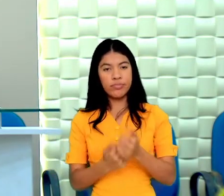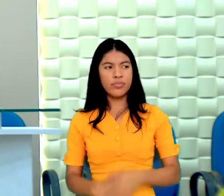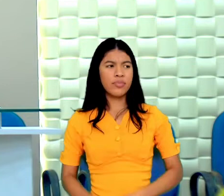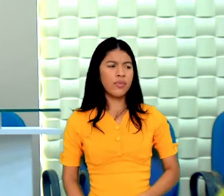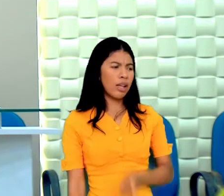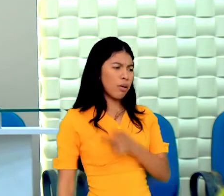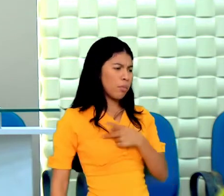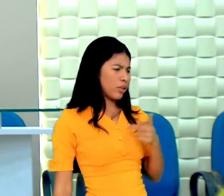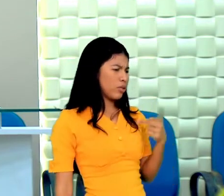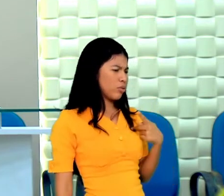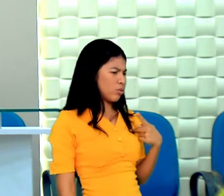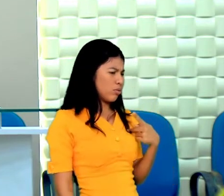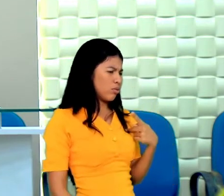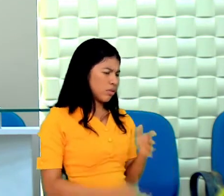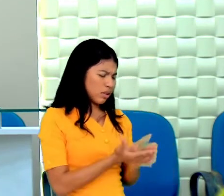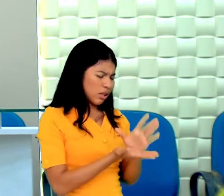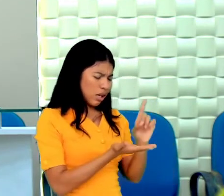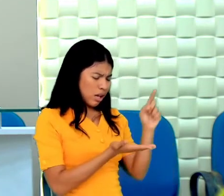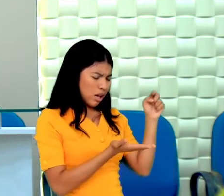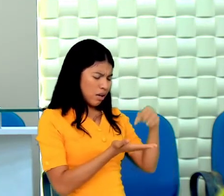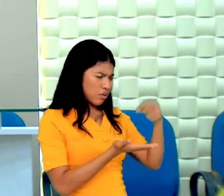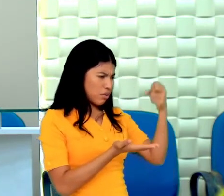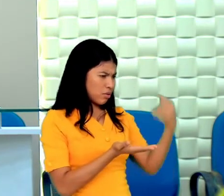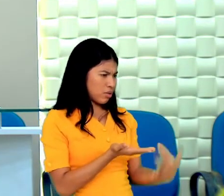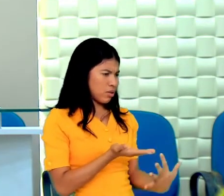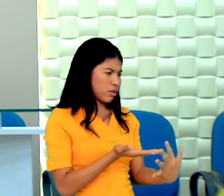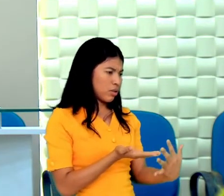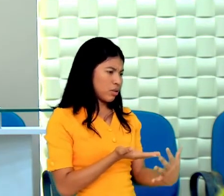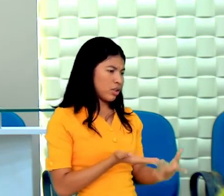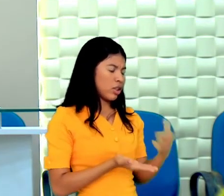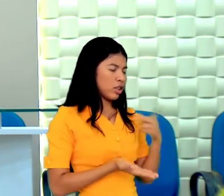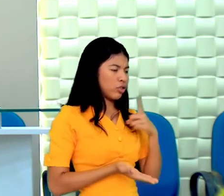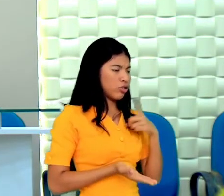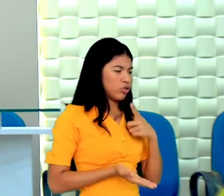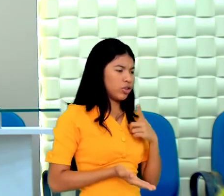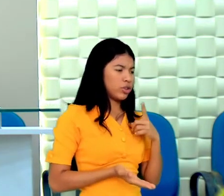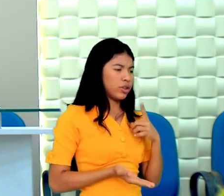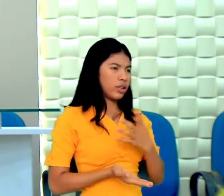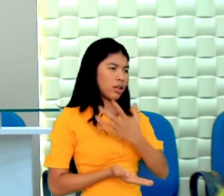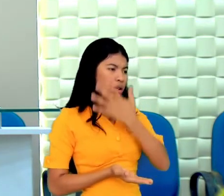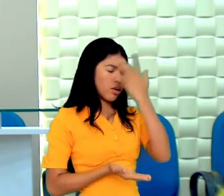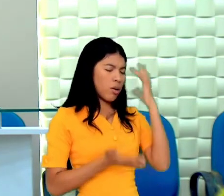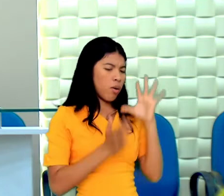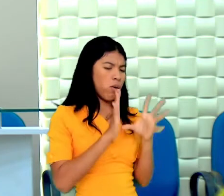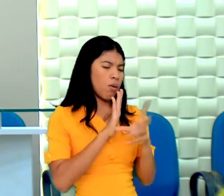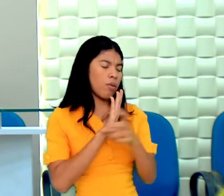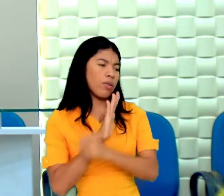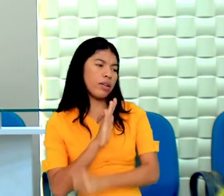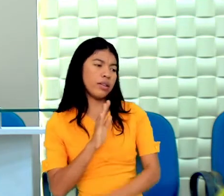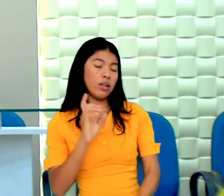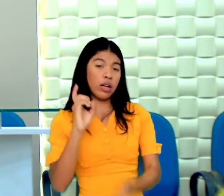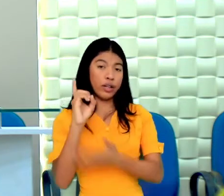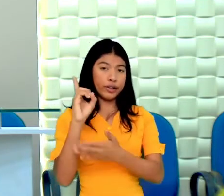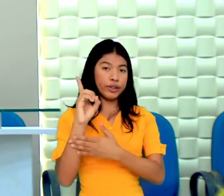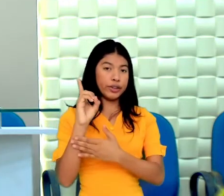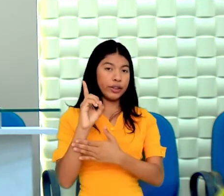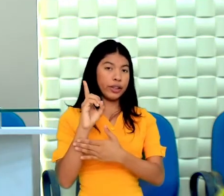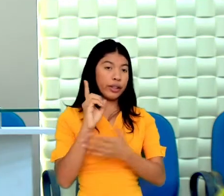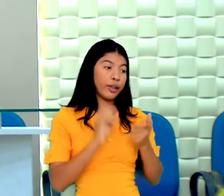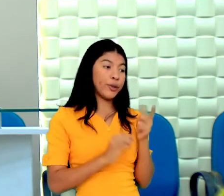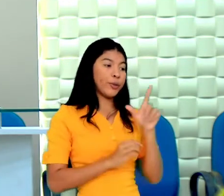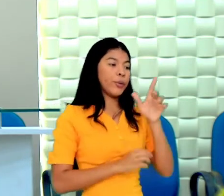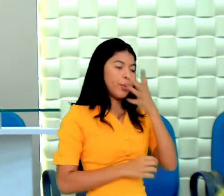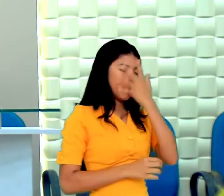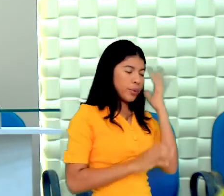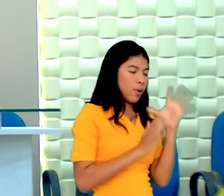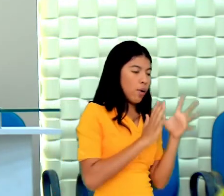Pastor, mas a Bíblia não disse aí que tinha um ladrão à sua direita e outro à sua esquerda? Sim.